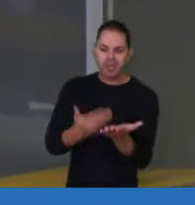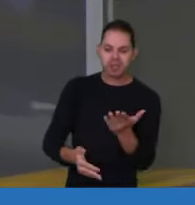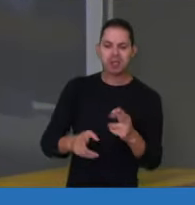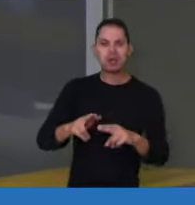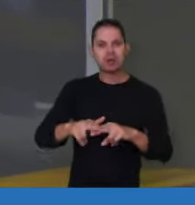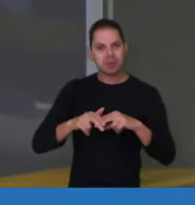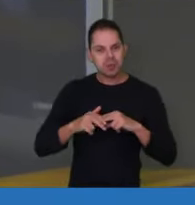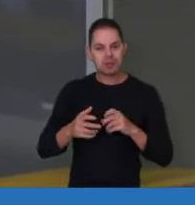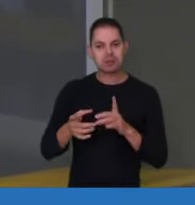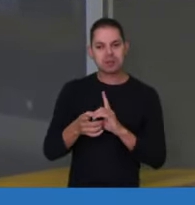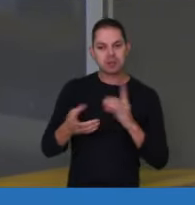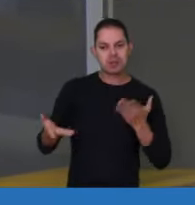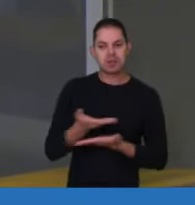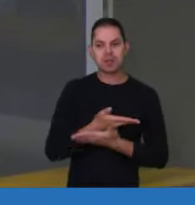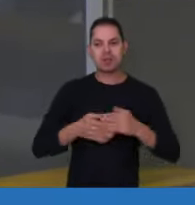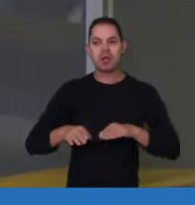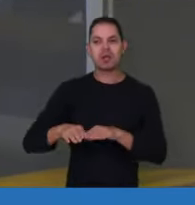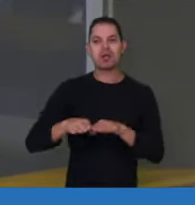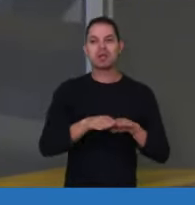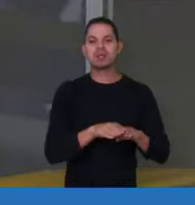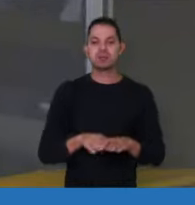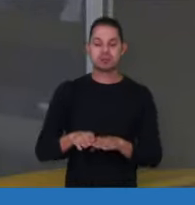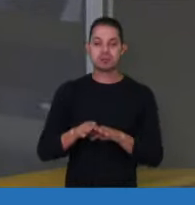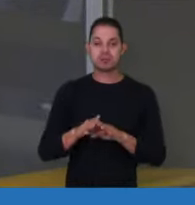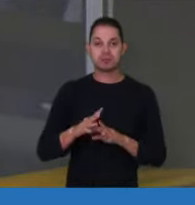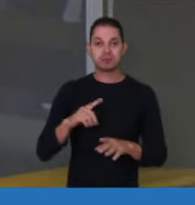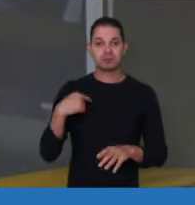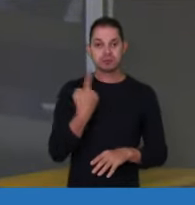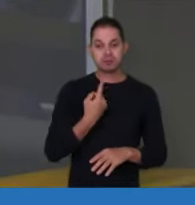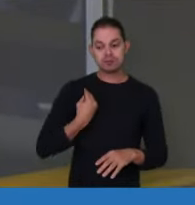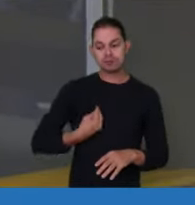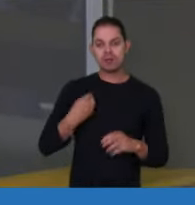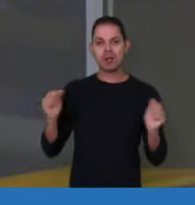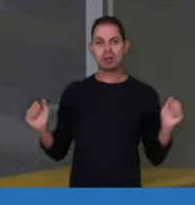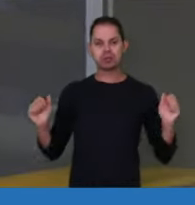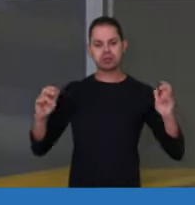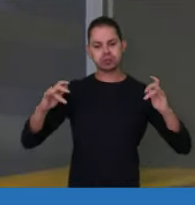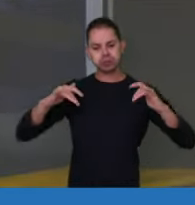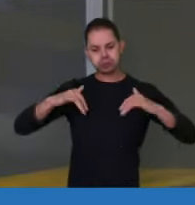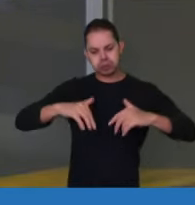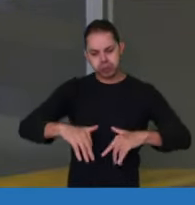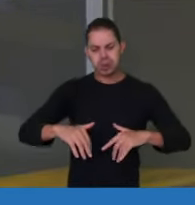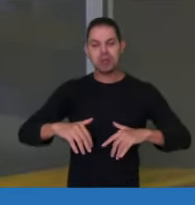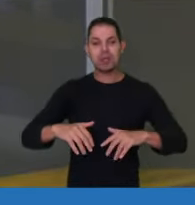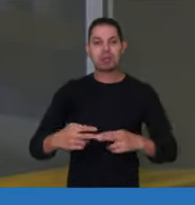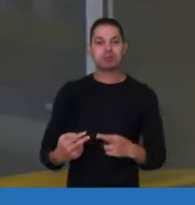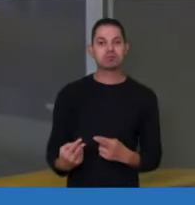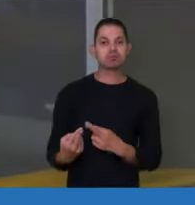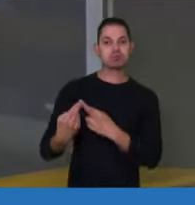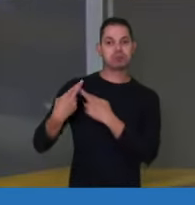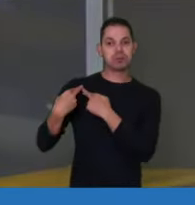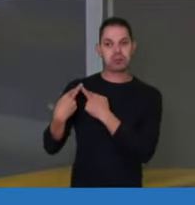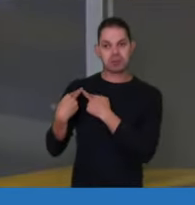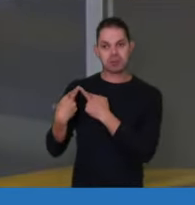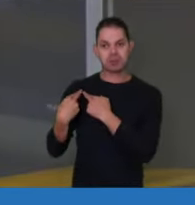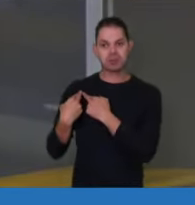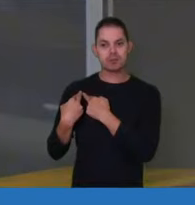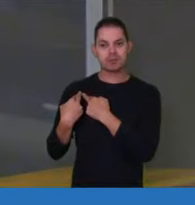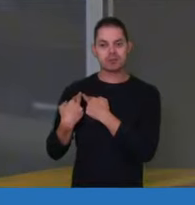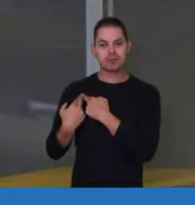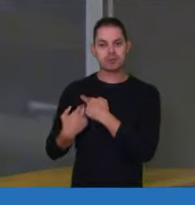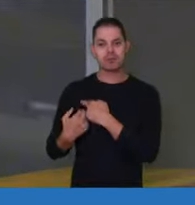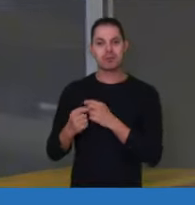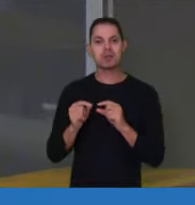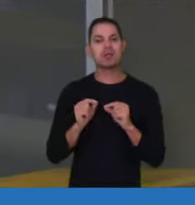defesa dos direitos humanos. A nossa presença aqui nos traz a responsabilidade, ministro Silvio Almeida,